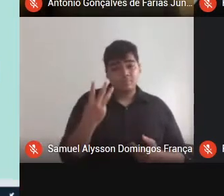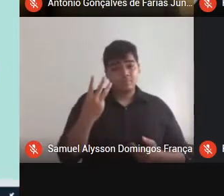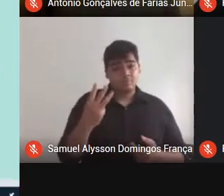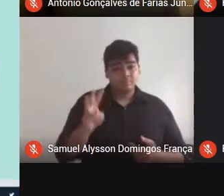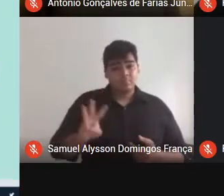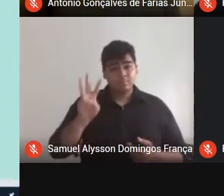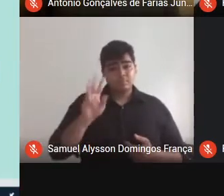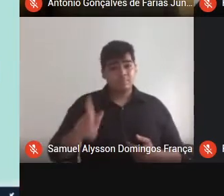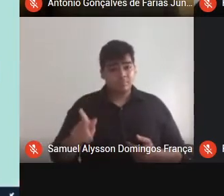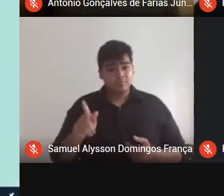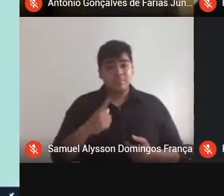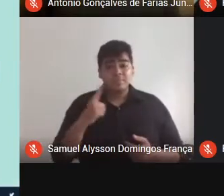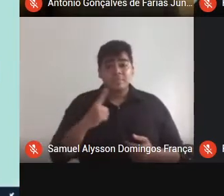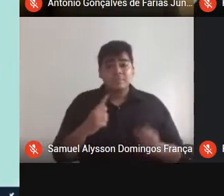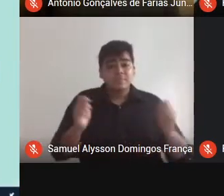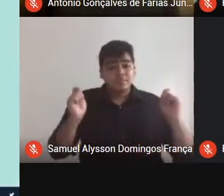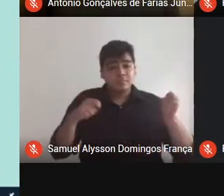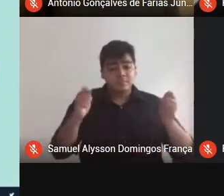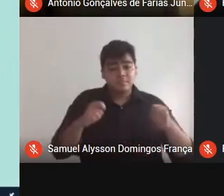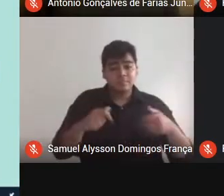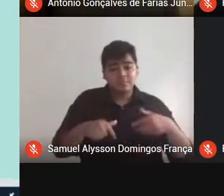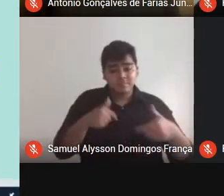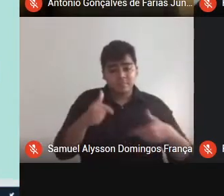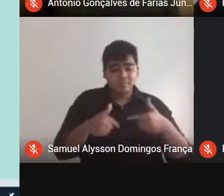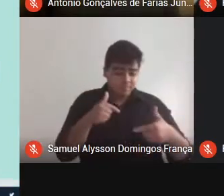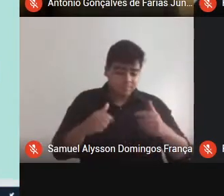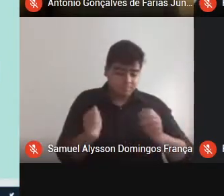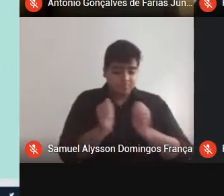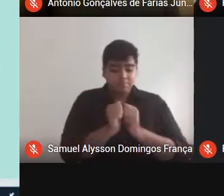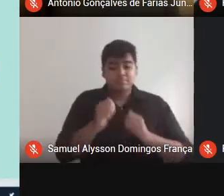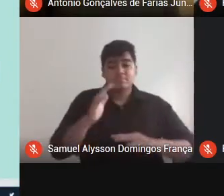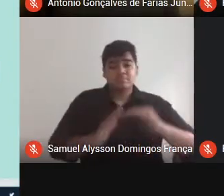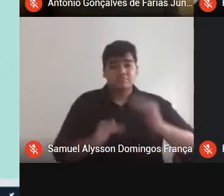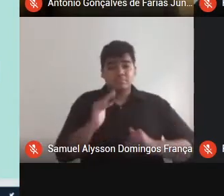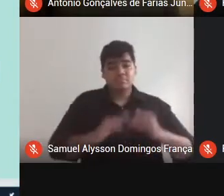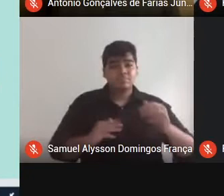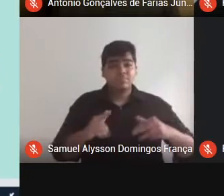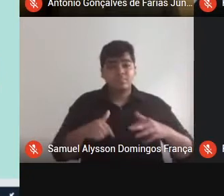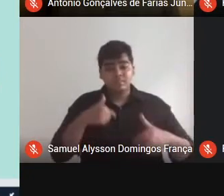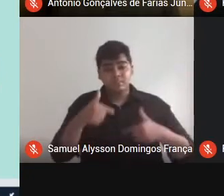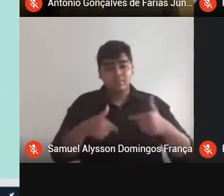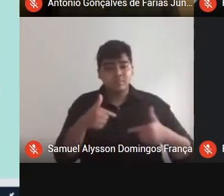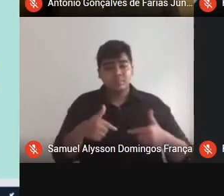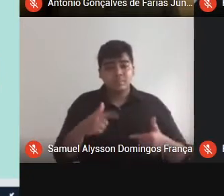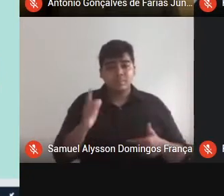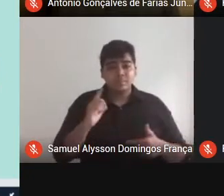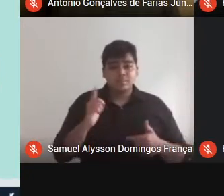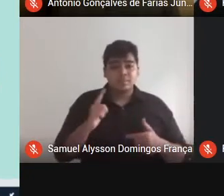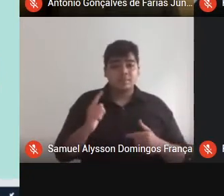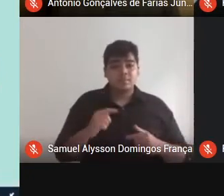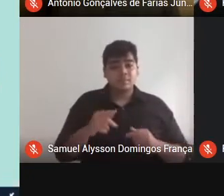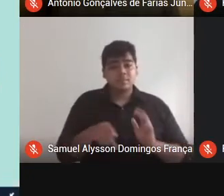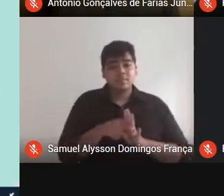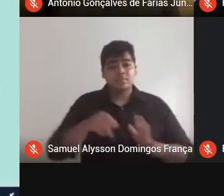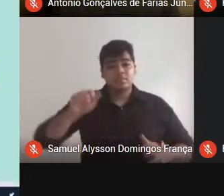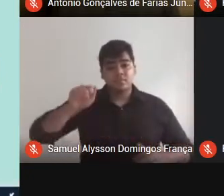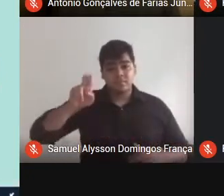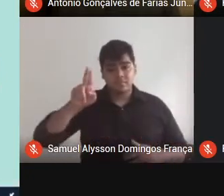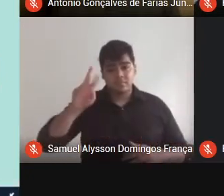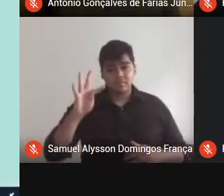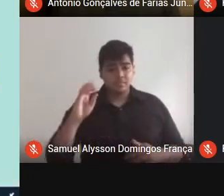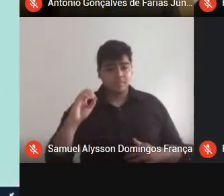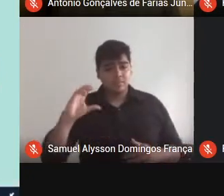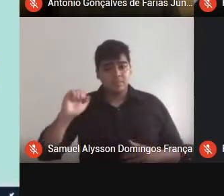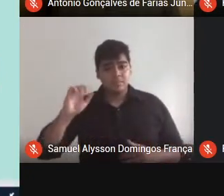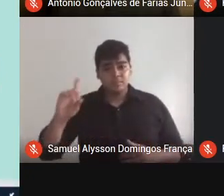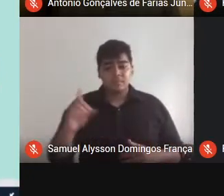pode aí trabalhar em conjunto com outros profissionais que trabalham, por exemplo, com a ferramenta AutoCAD. Então, esse é